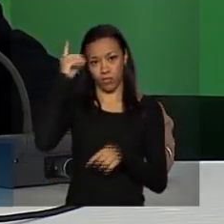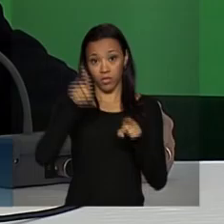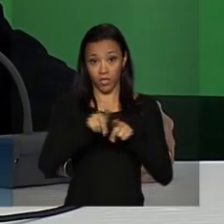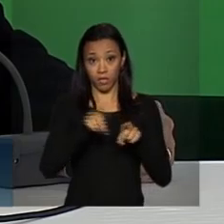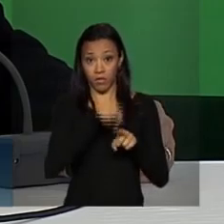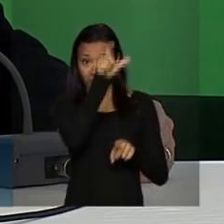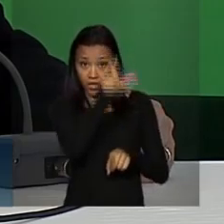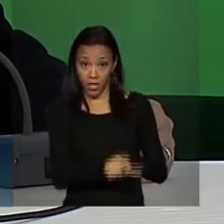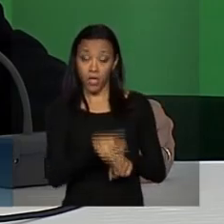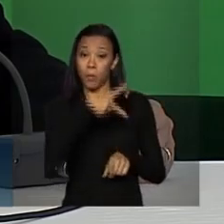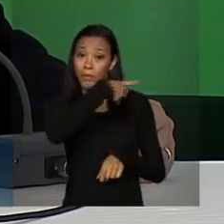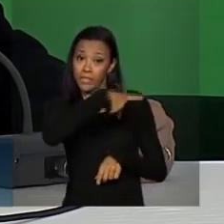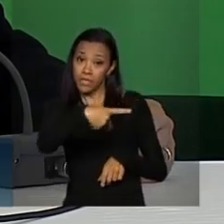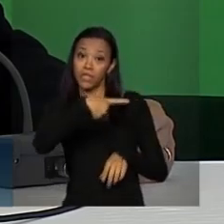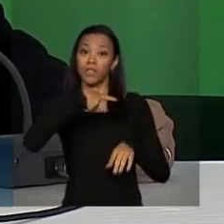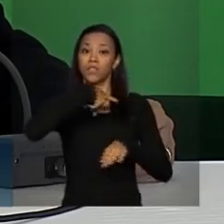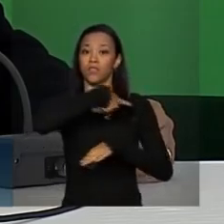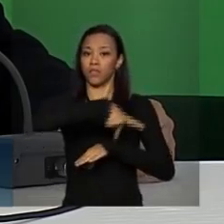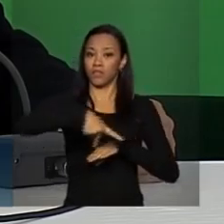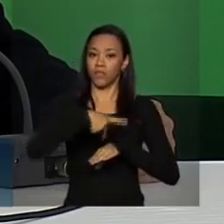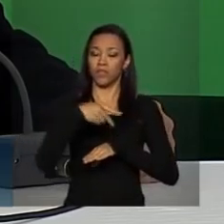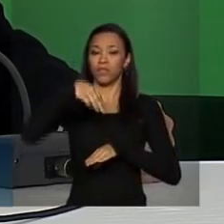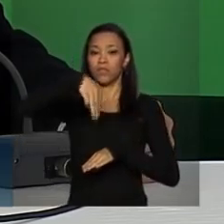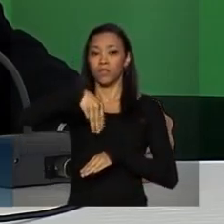Peña Nieto, no sentido de que